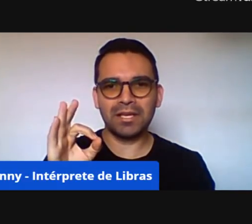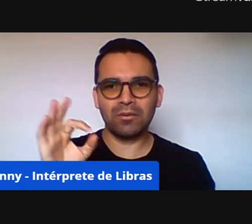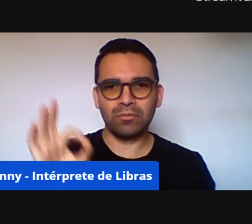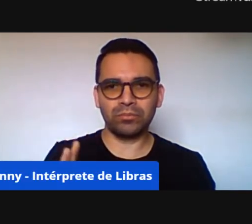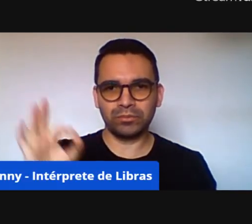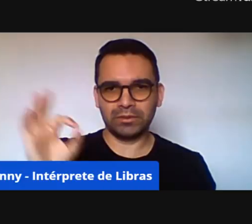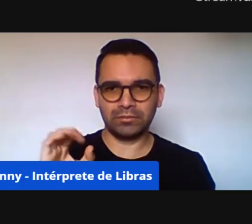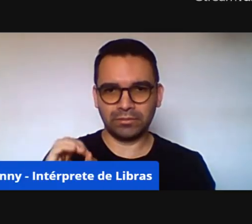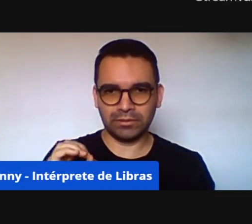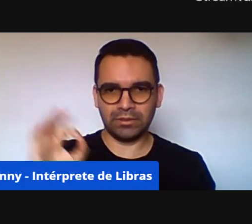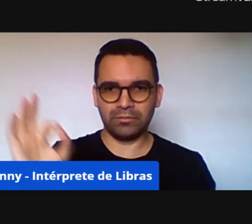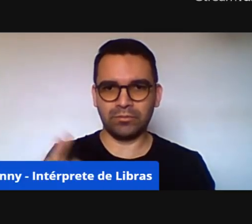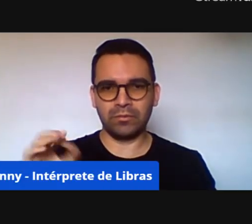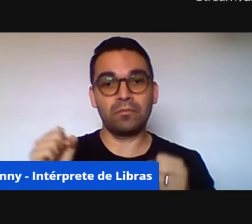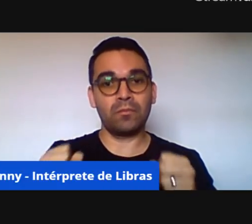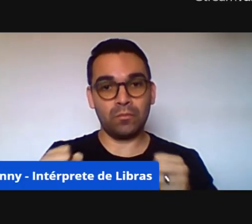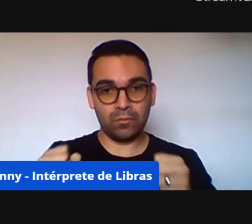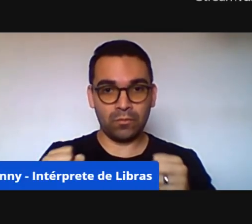que um contato mais breve.